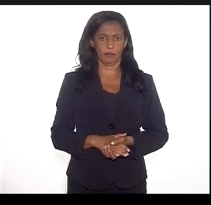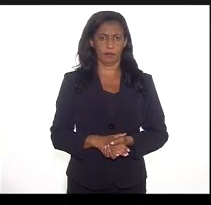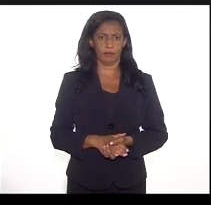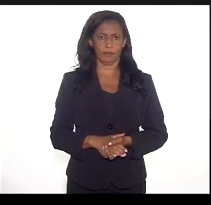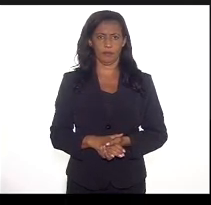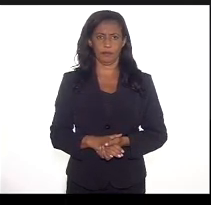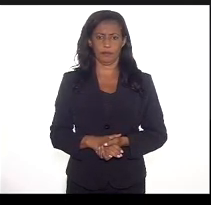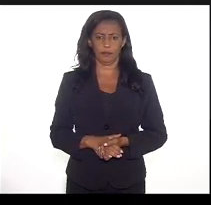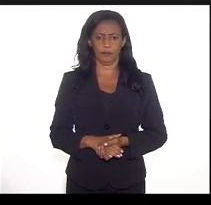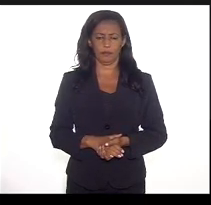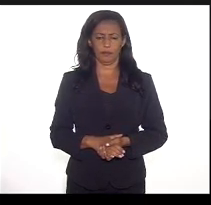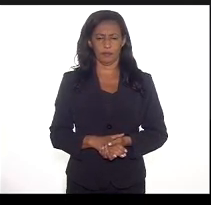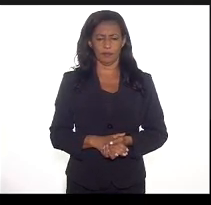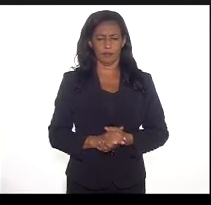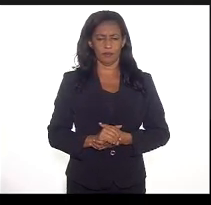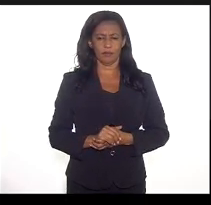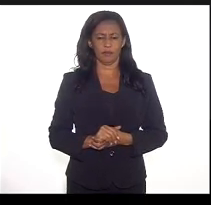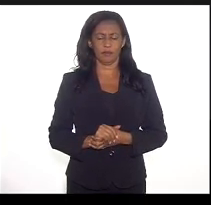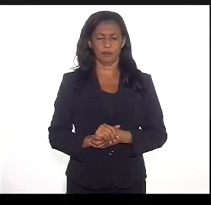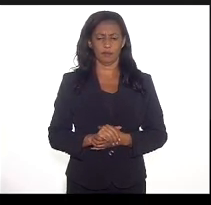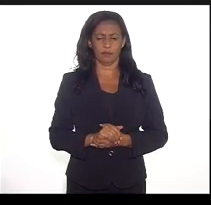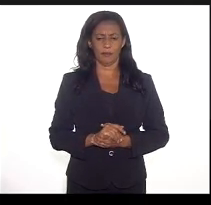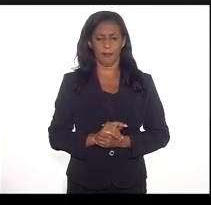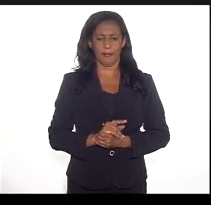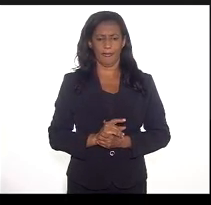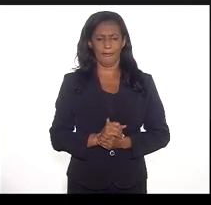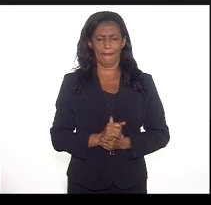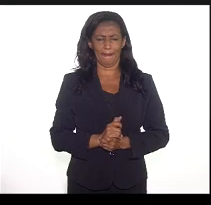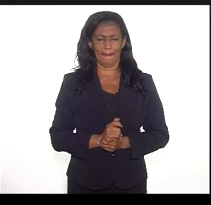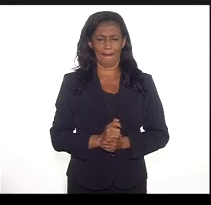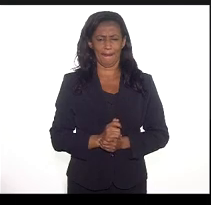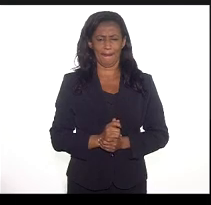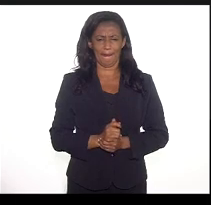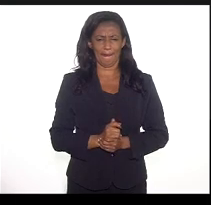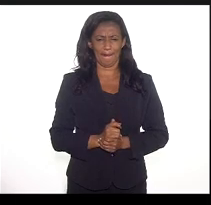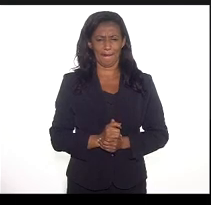Marta Rocha, você tem direito de retirar o projeto da negociação,